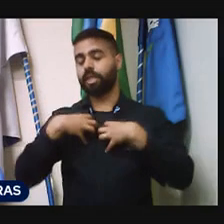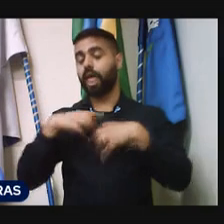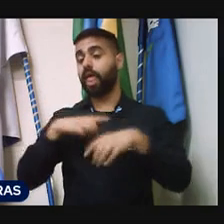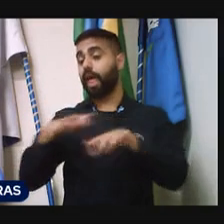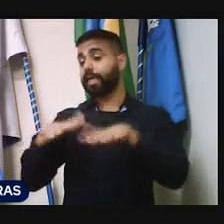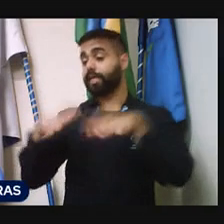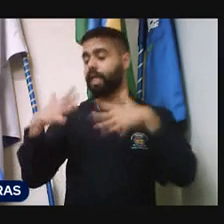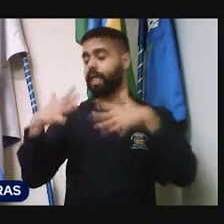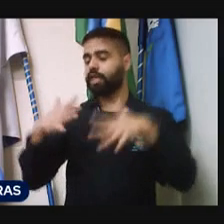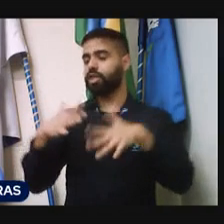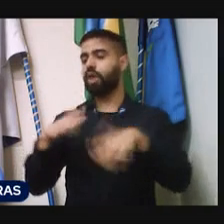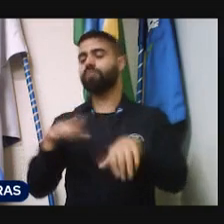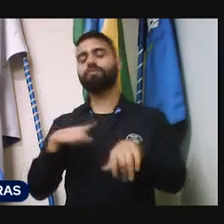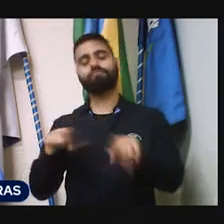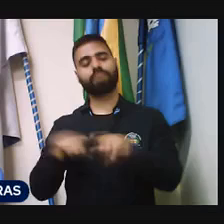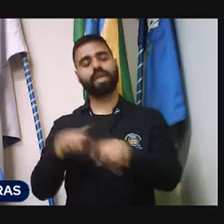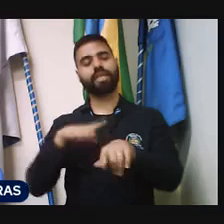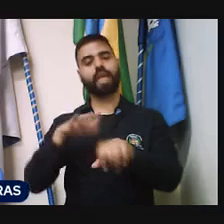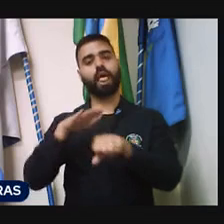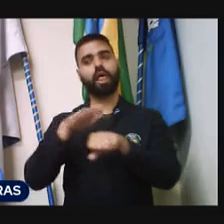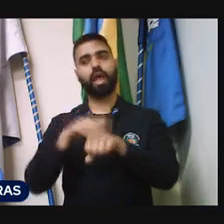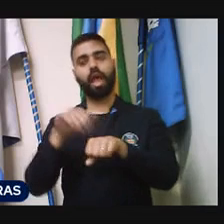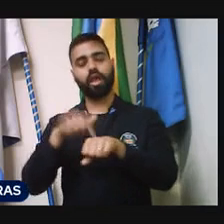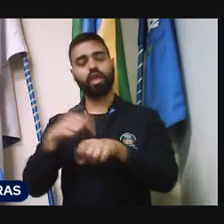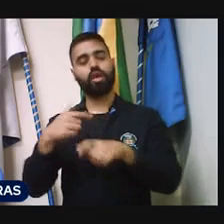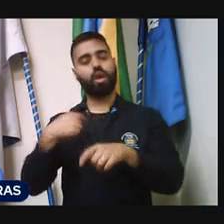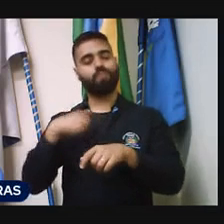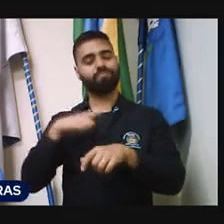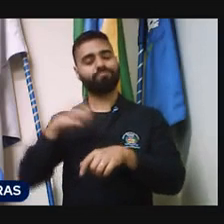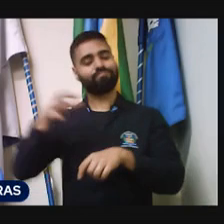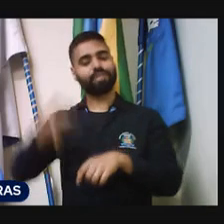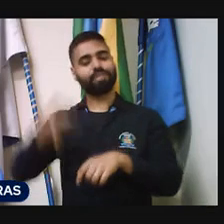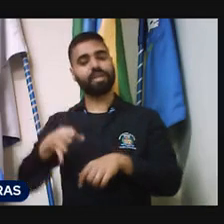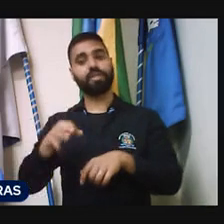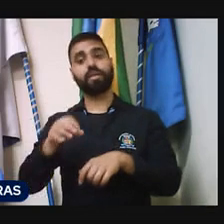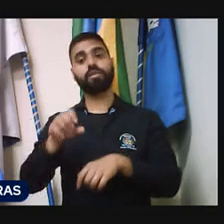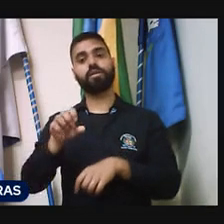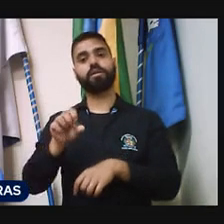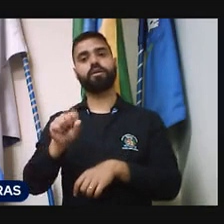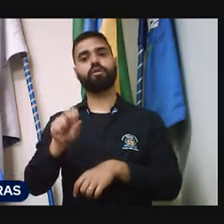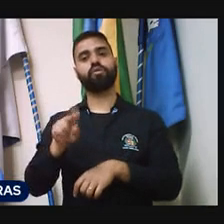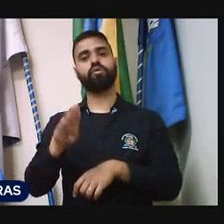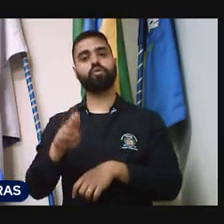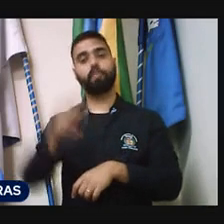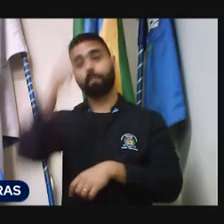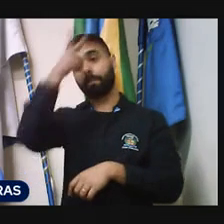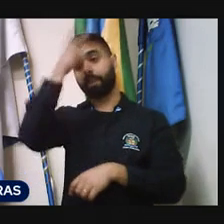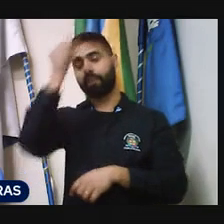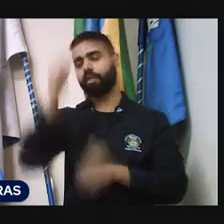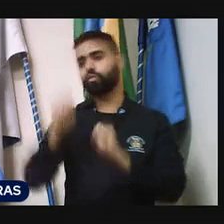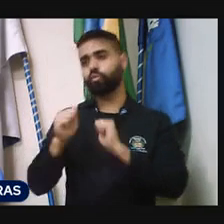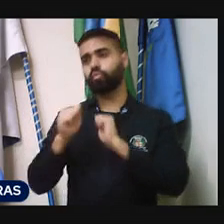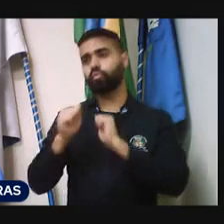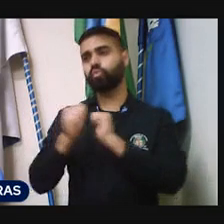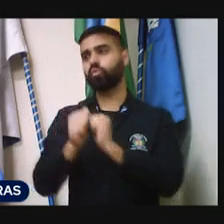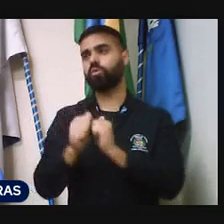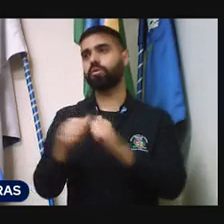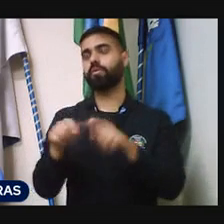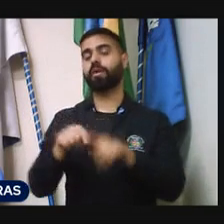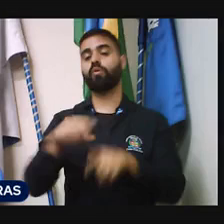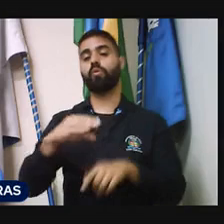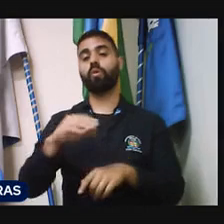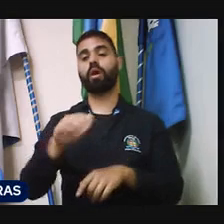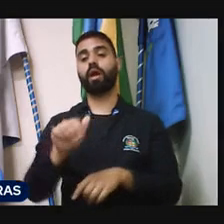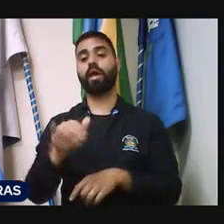pensam esse carinho que eu tenho certeza que o subprefeito de Santa Isabel junto aí com um